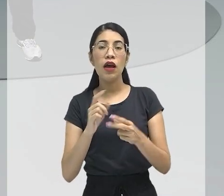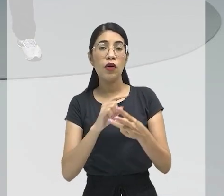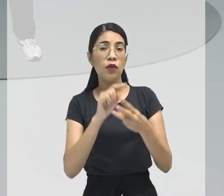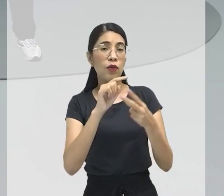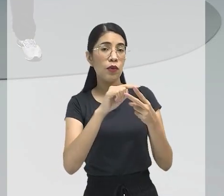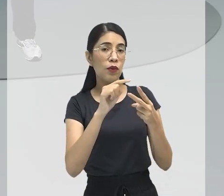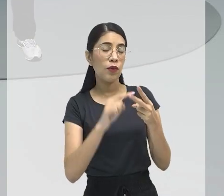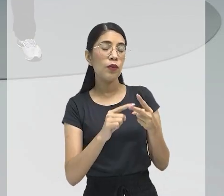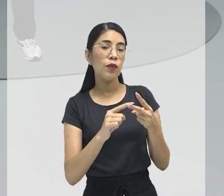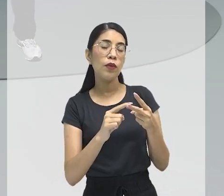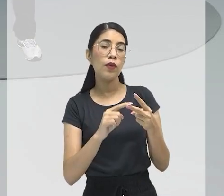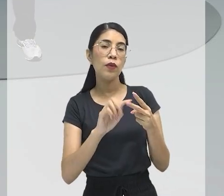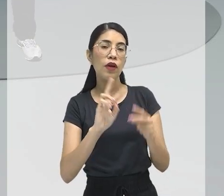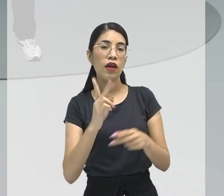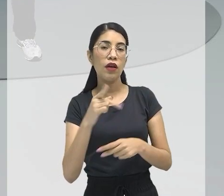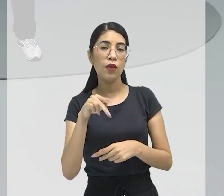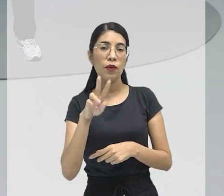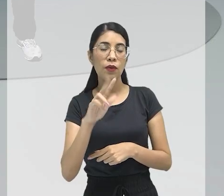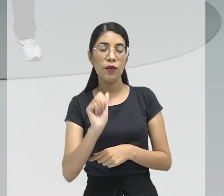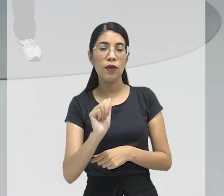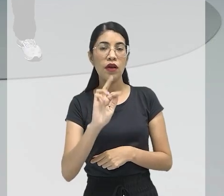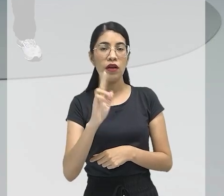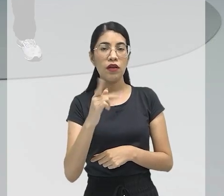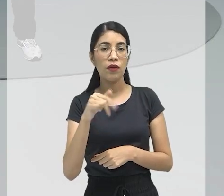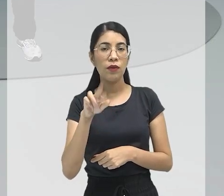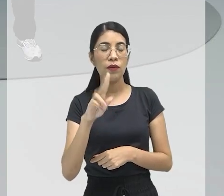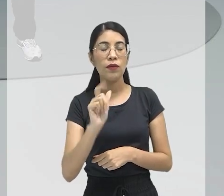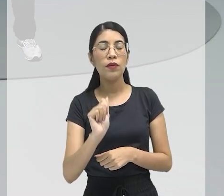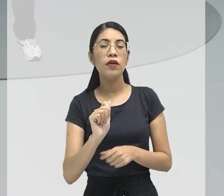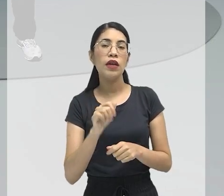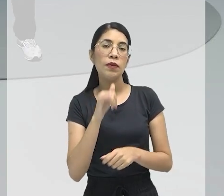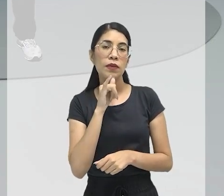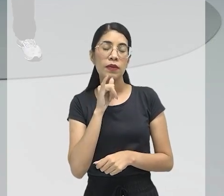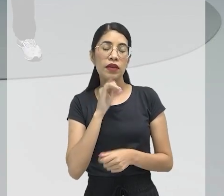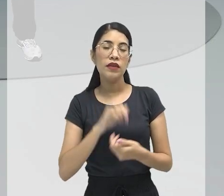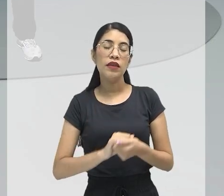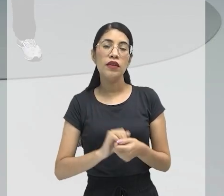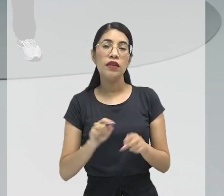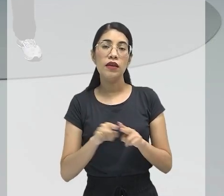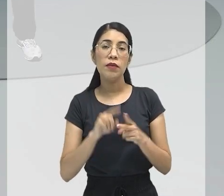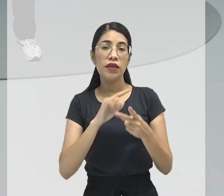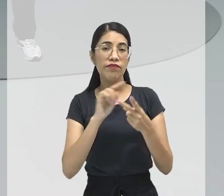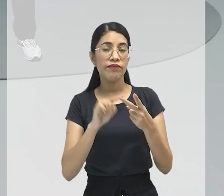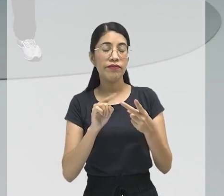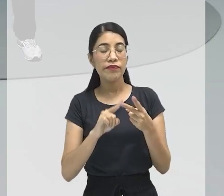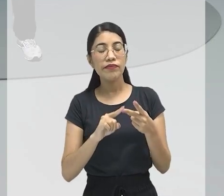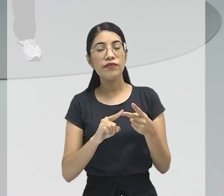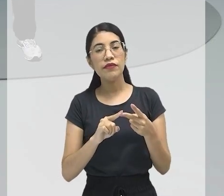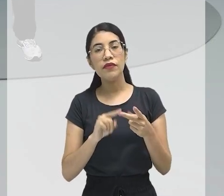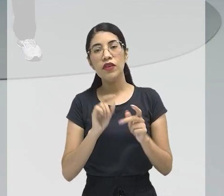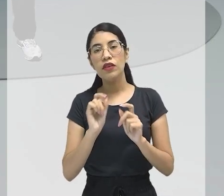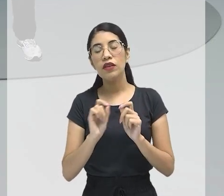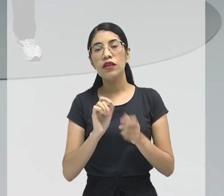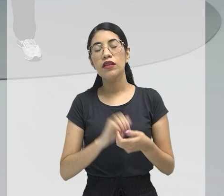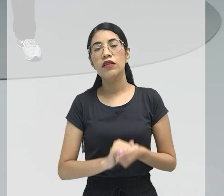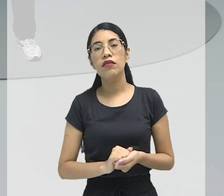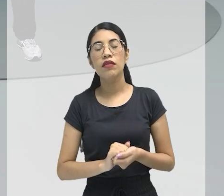outras duas, o Uca-Uca, né, e o Aipencuíti, elas já têm